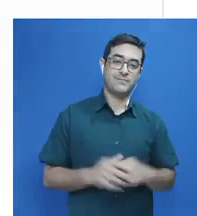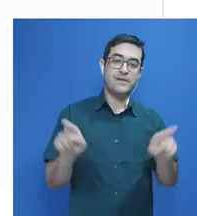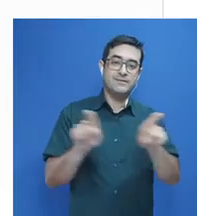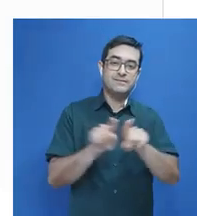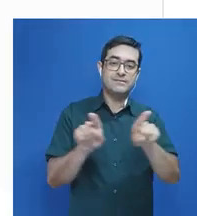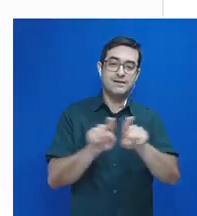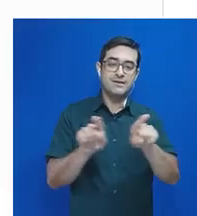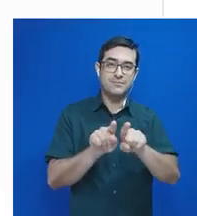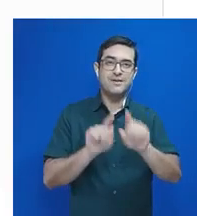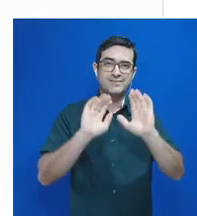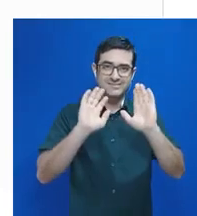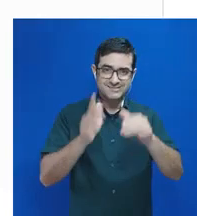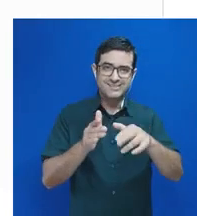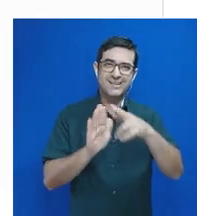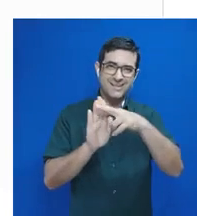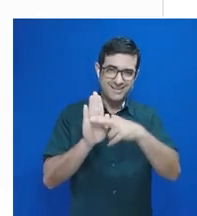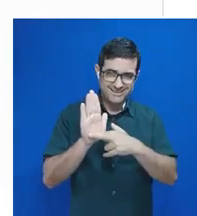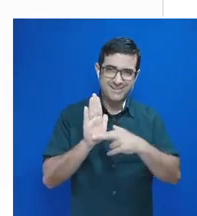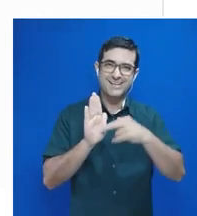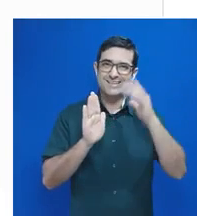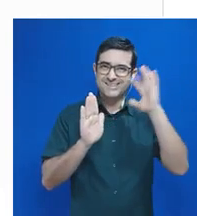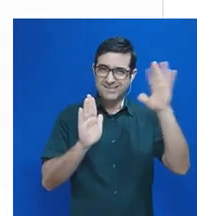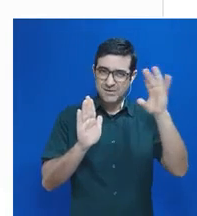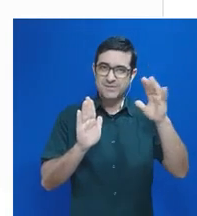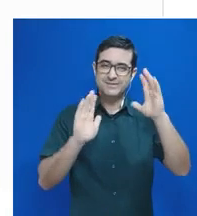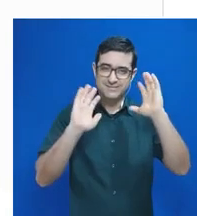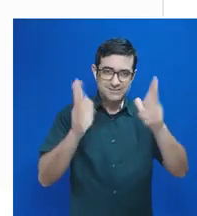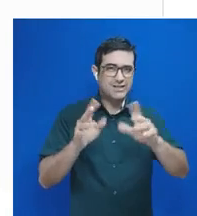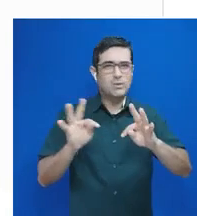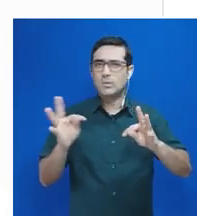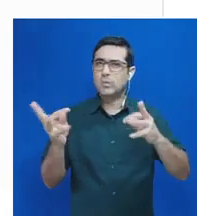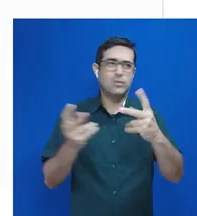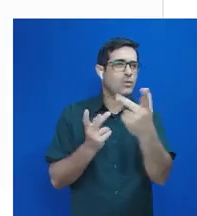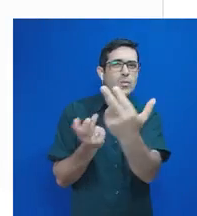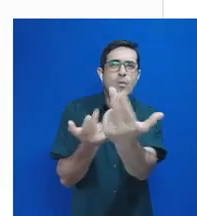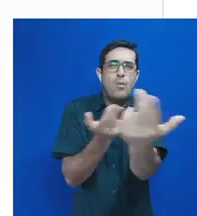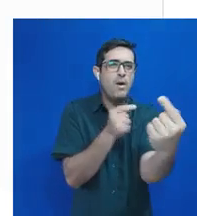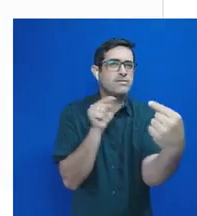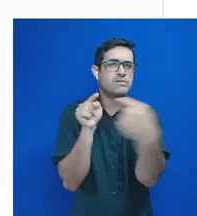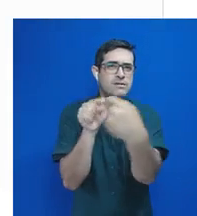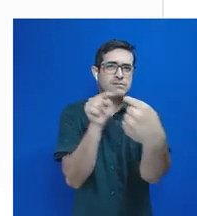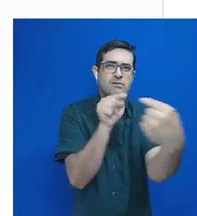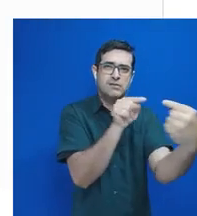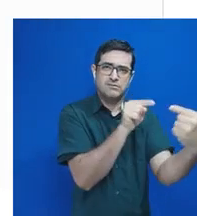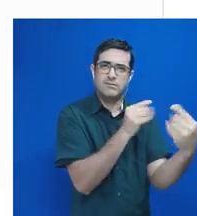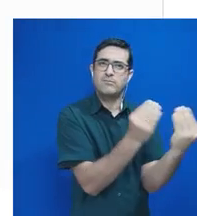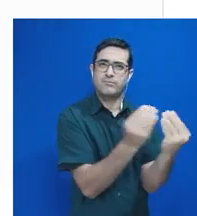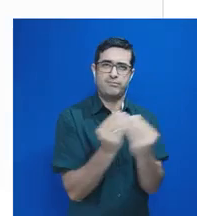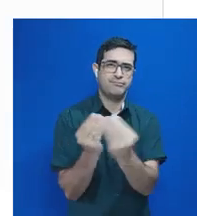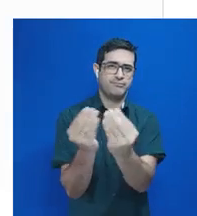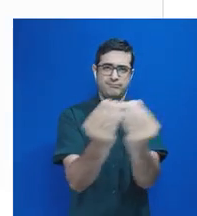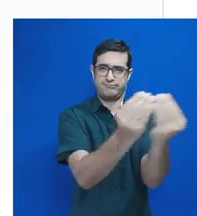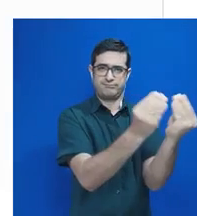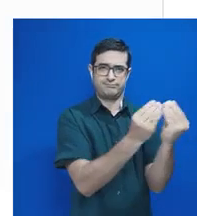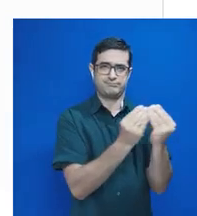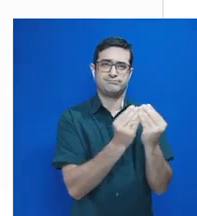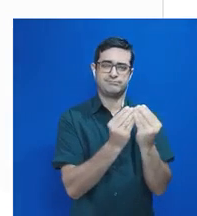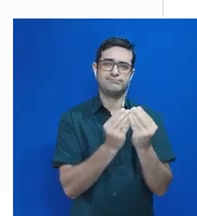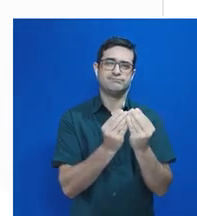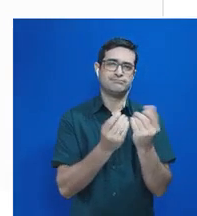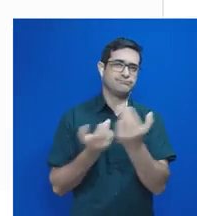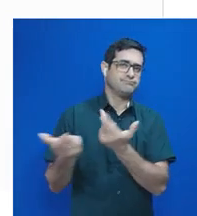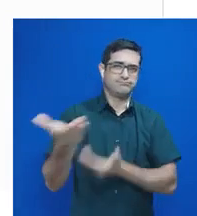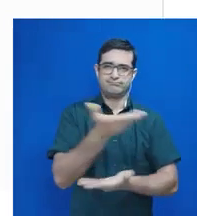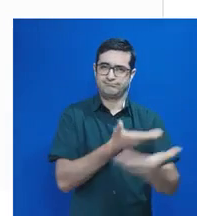potencial. Essa mesma teoria que a gente usou para o hélio, vocês podem extrapolar para todas as demais moléculas, que tem a ver com